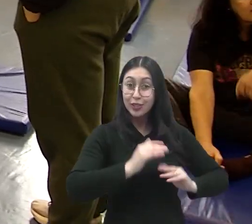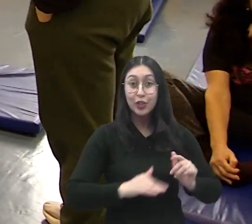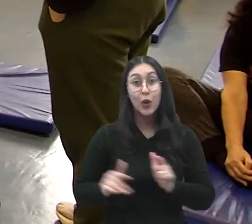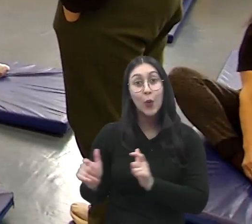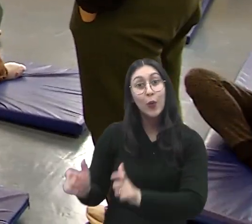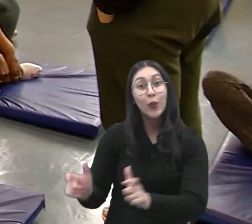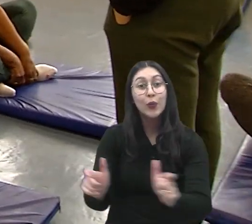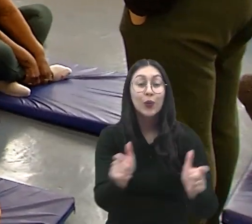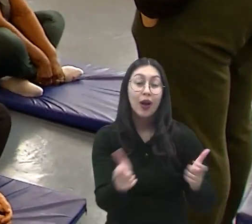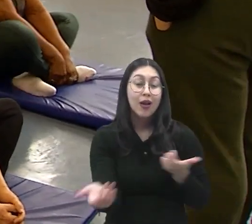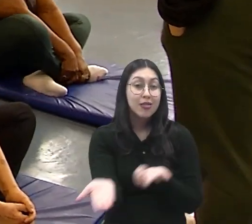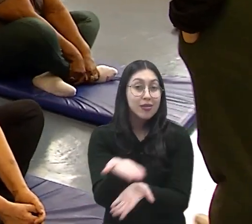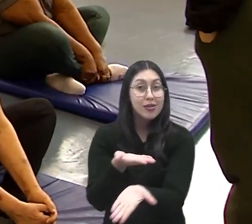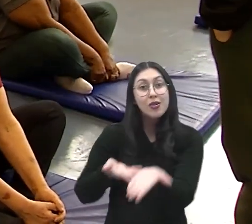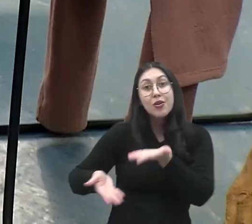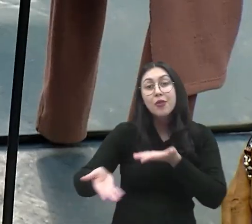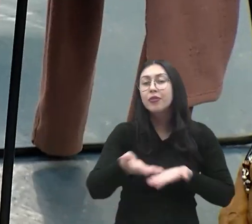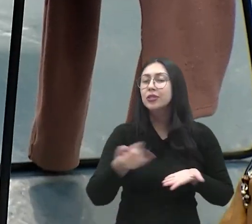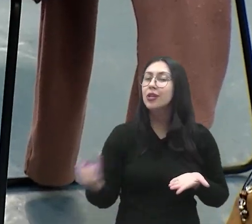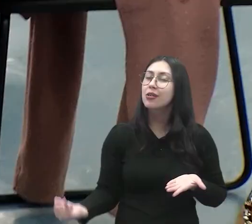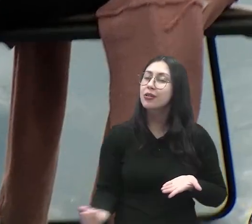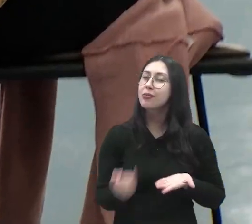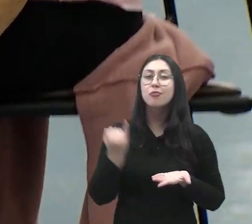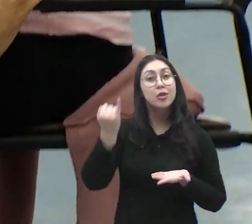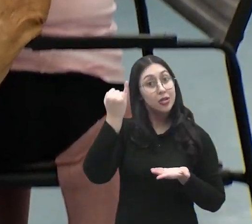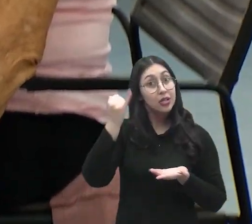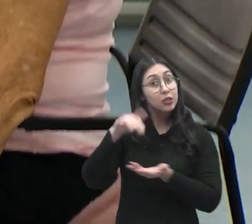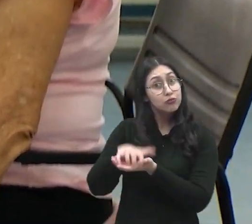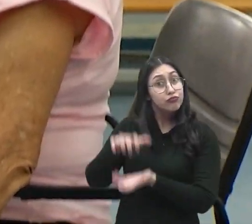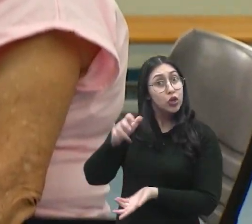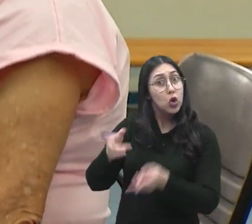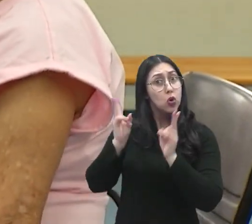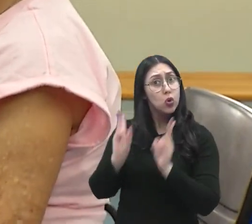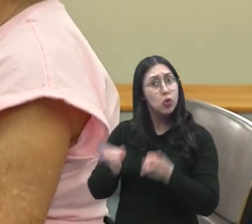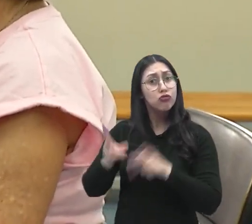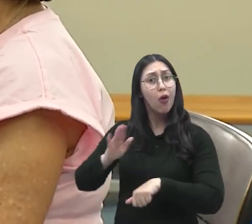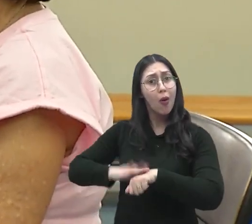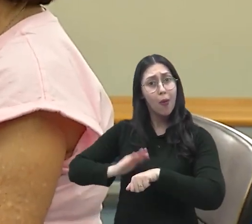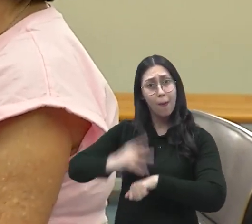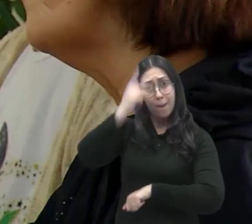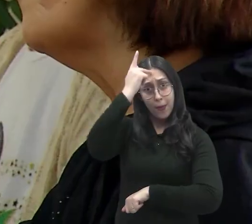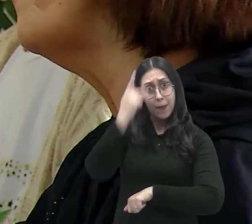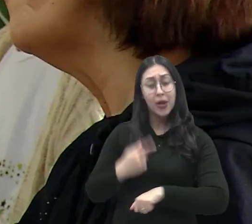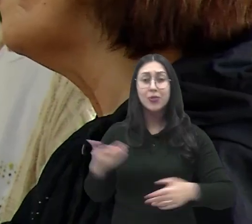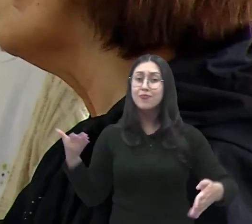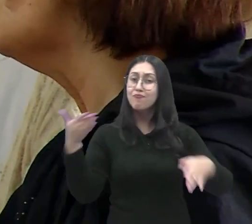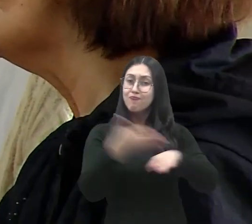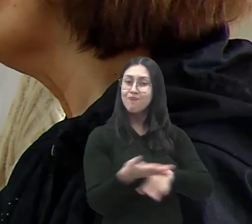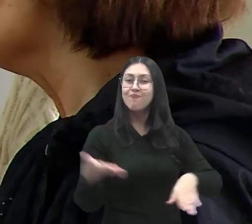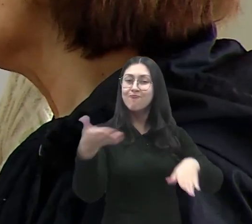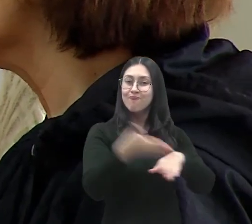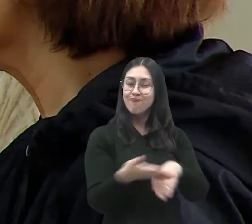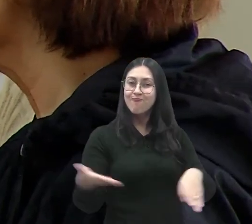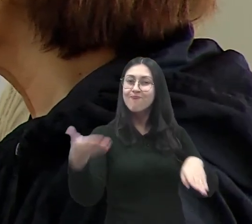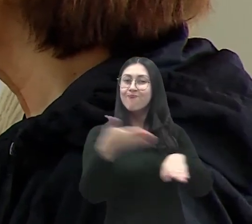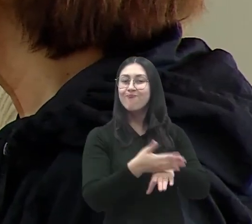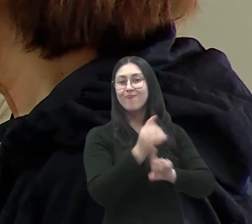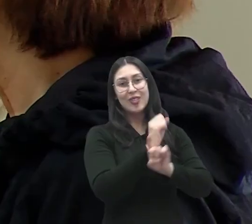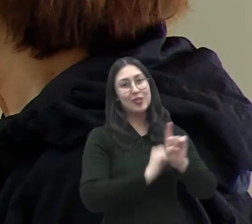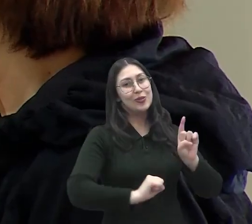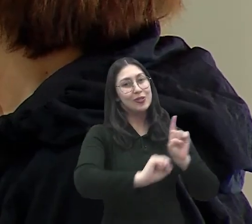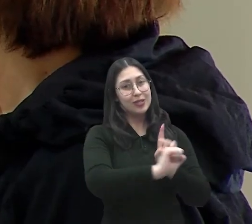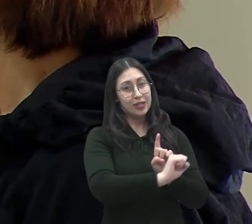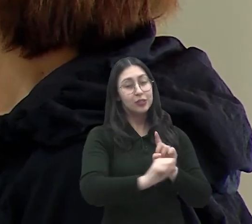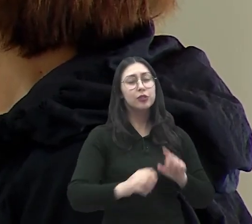Os espaços de convivência são vitais para manter a autonomia e a participação dos idosos